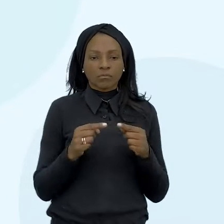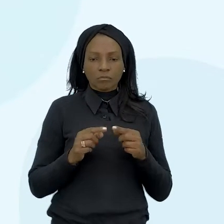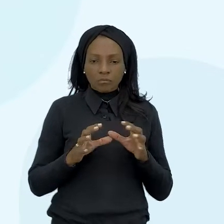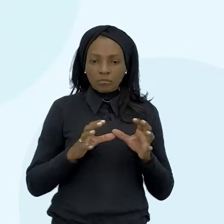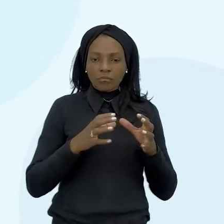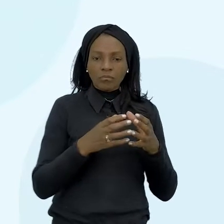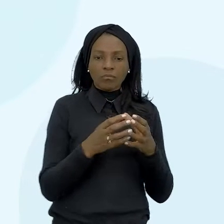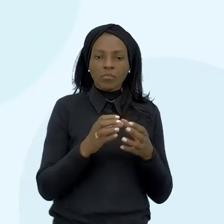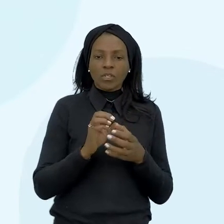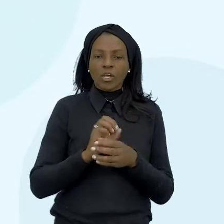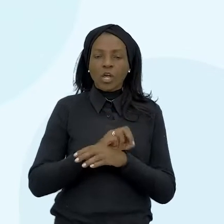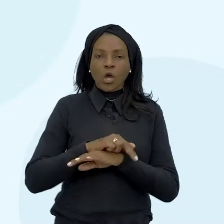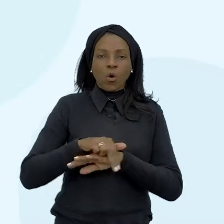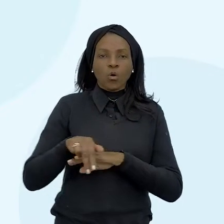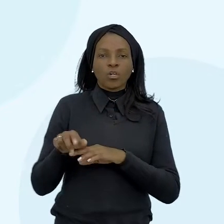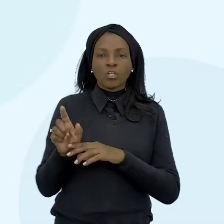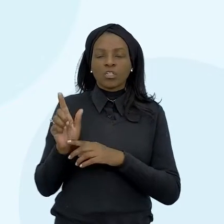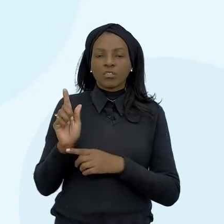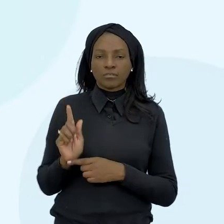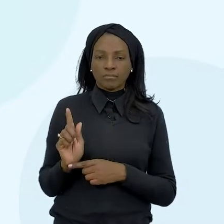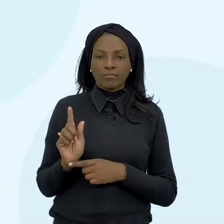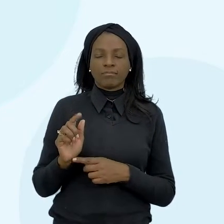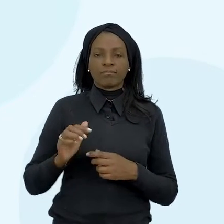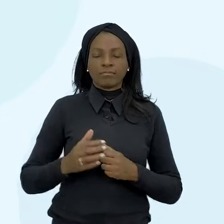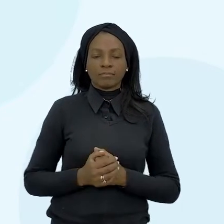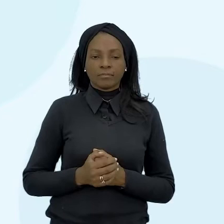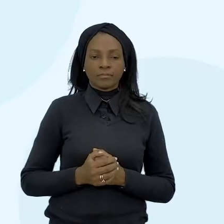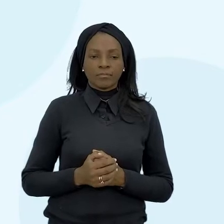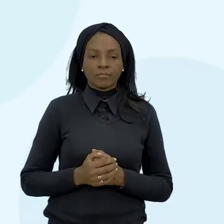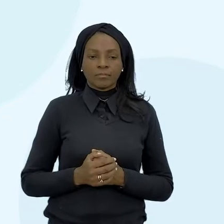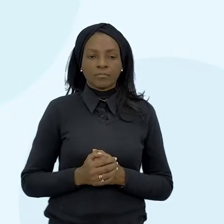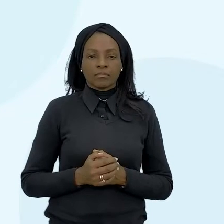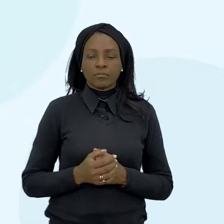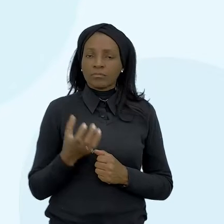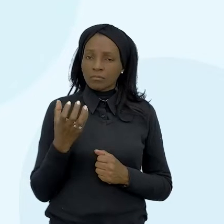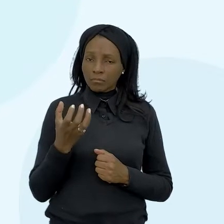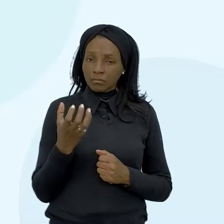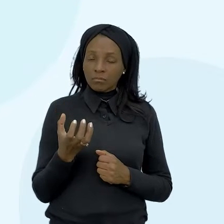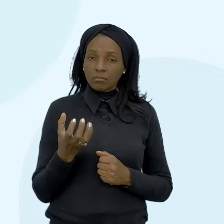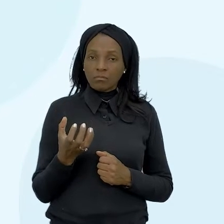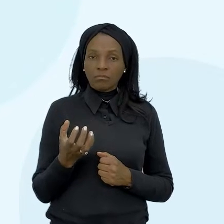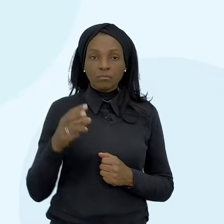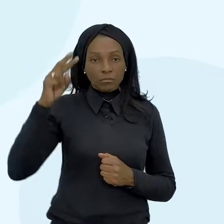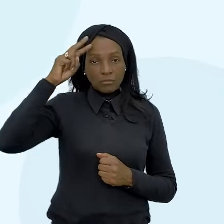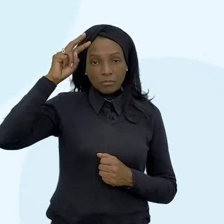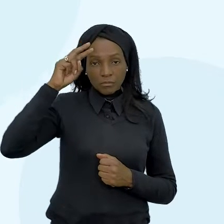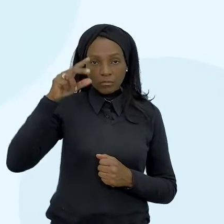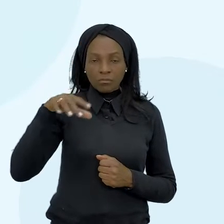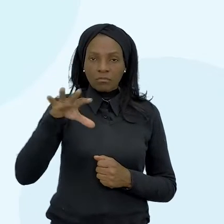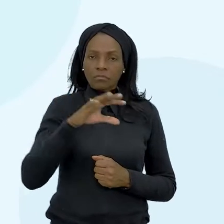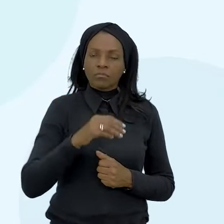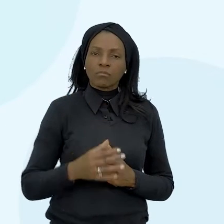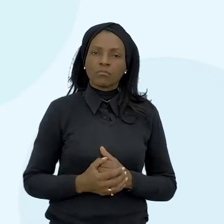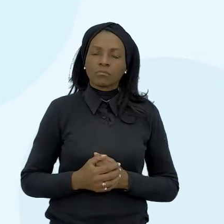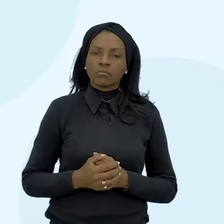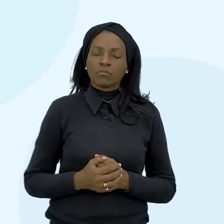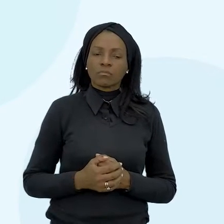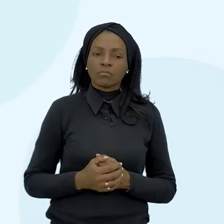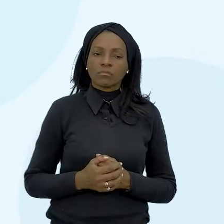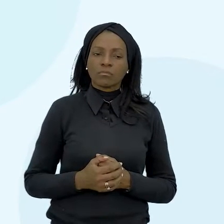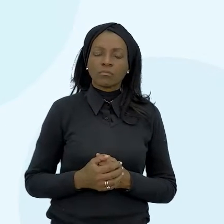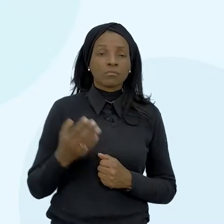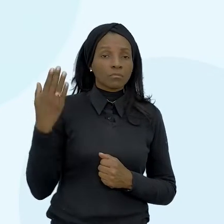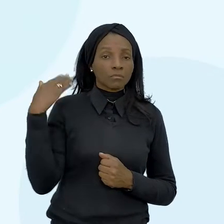organizações não governamentais. Eu queria, inclusive, lembrar vocês de algo que eu já